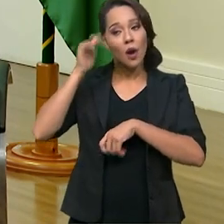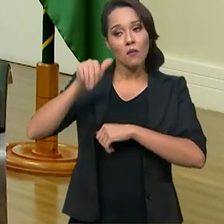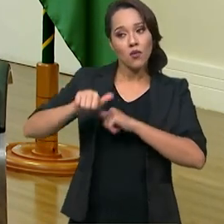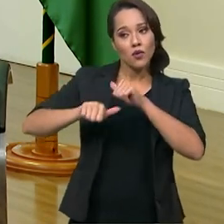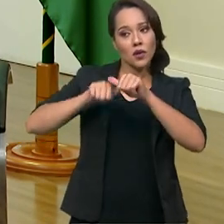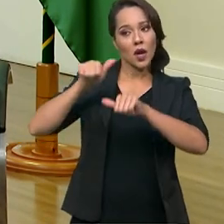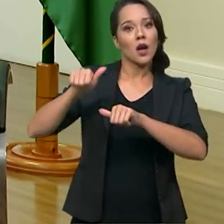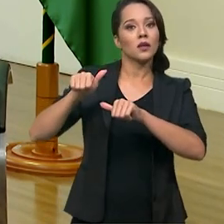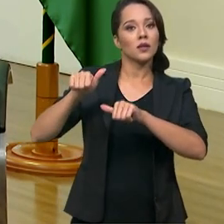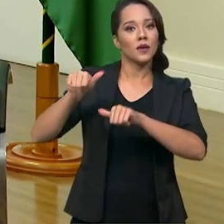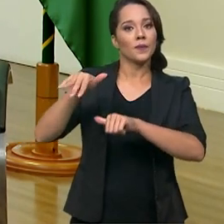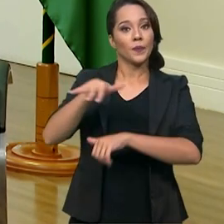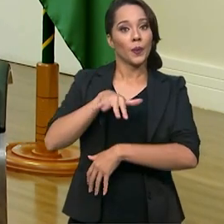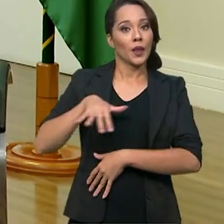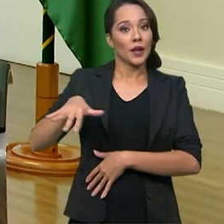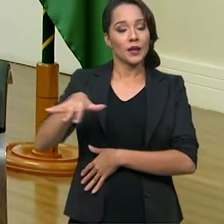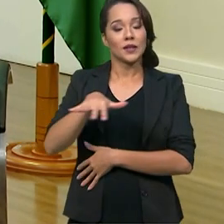abundância